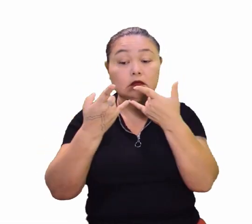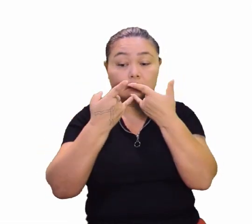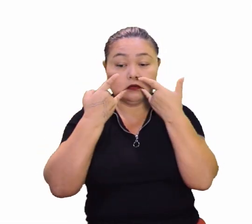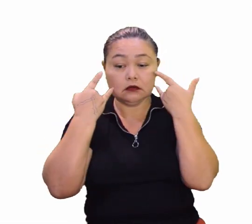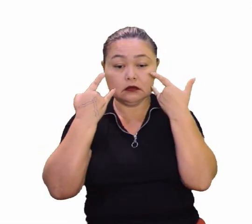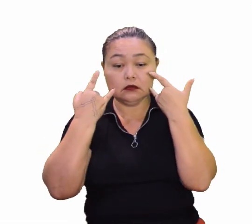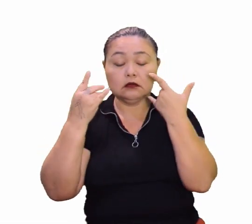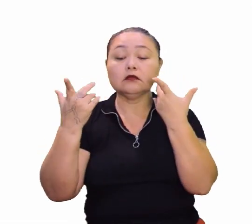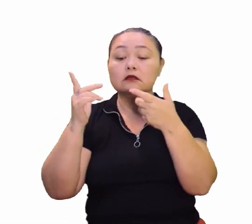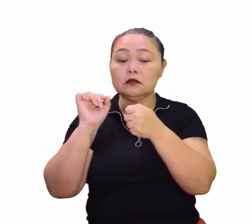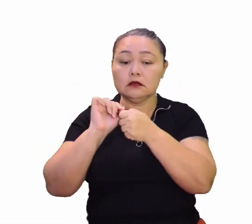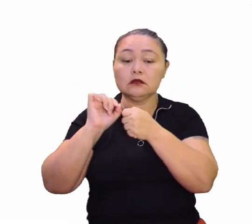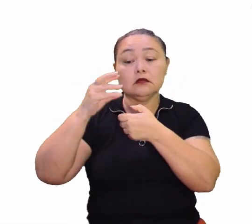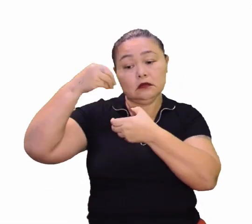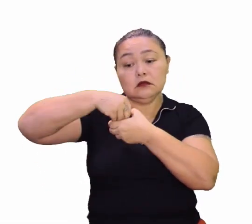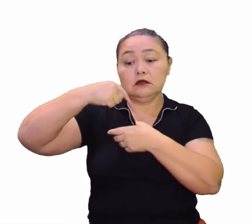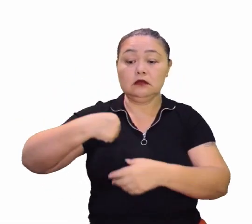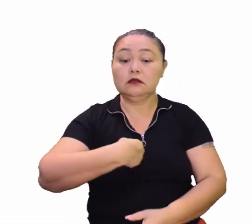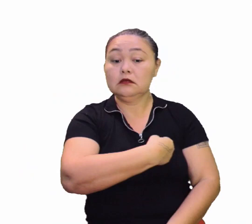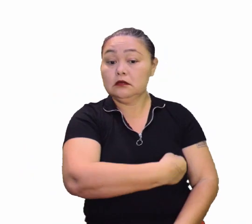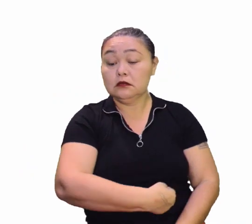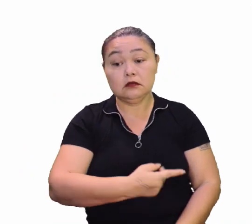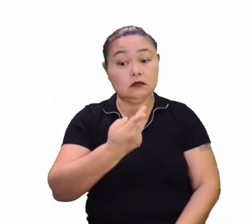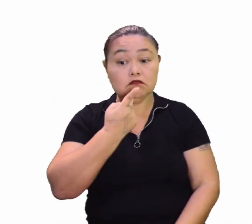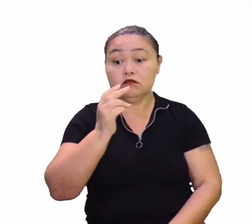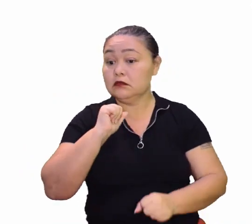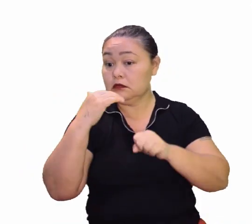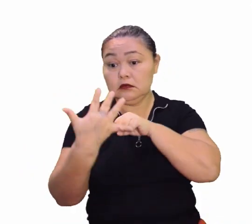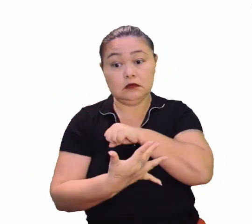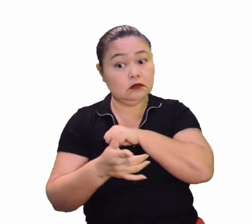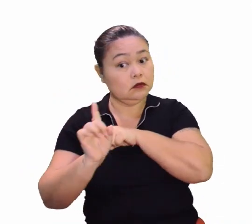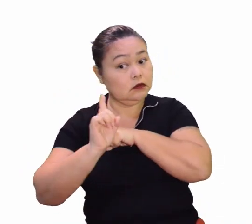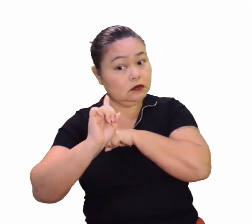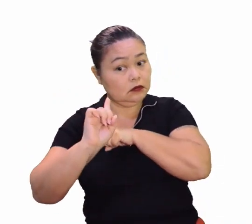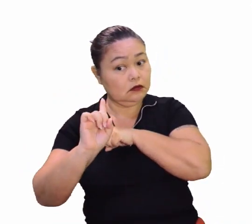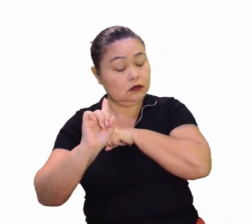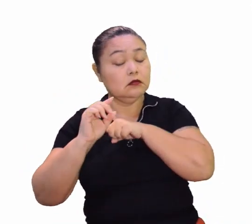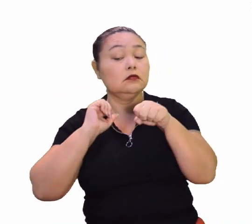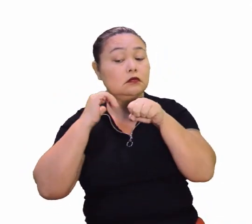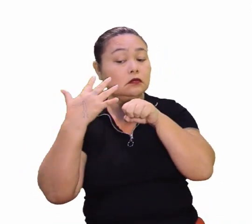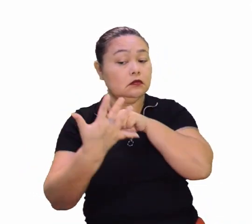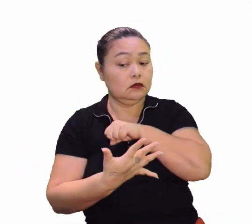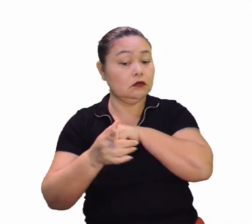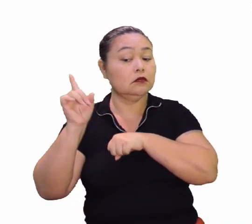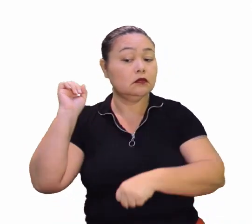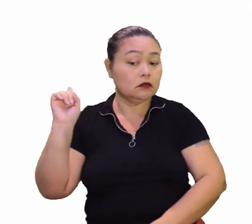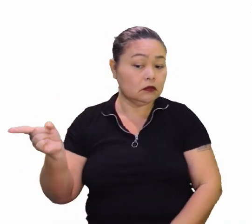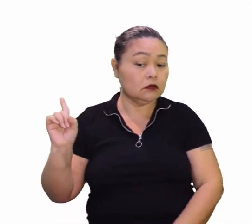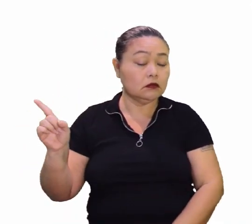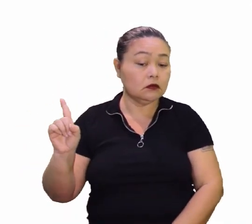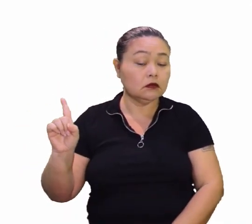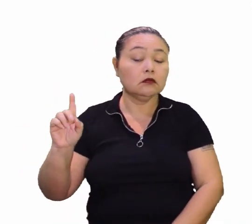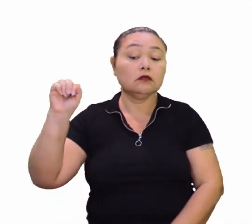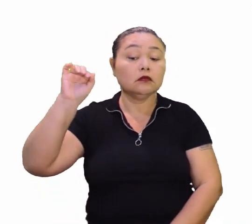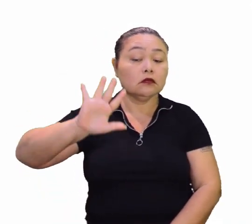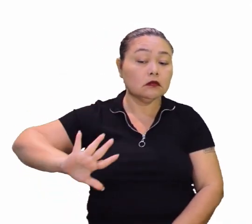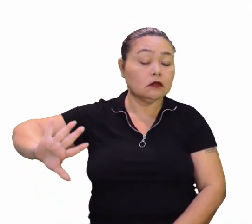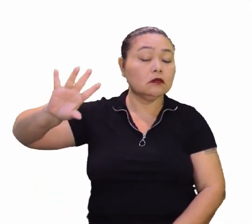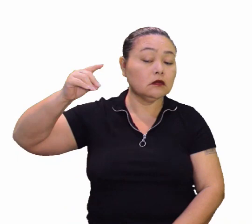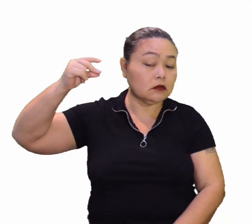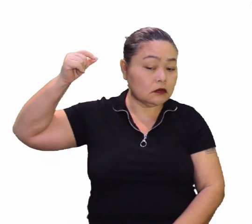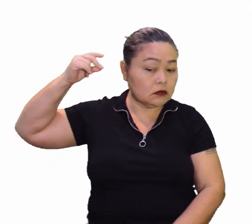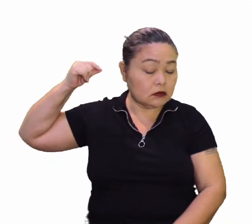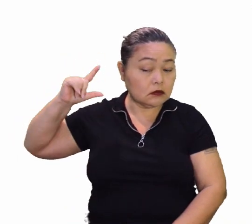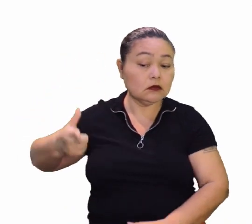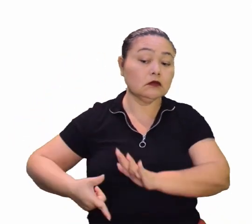máscara dentro da não, China, nós não estamos falando de pandemia, não. Exato. Isso aqui é uma imagem antiga,